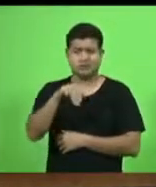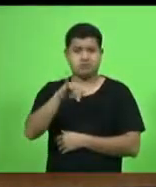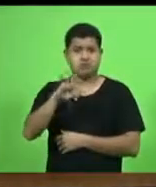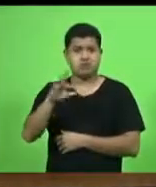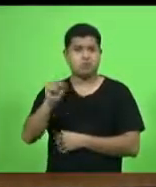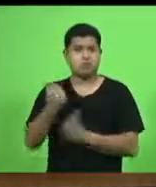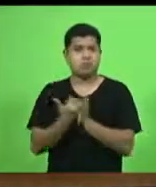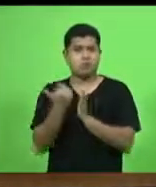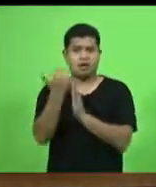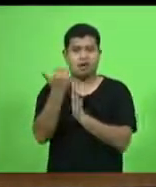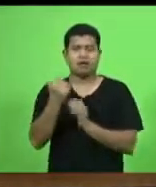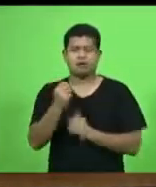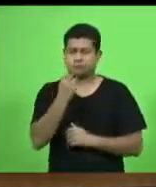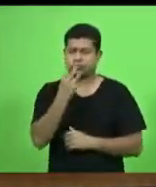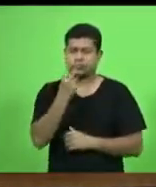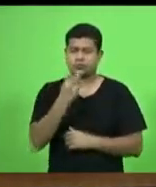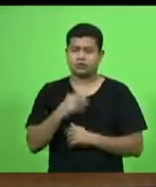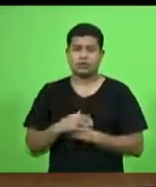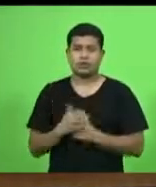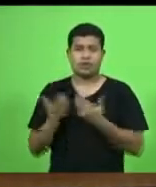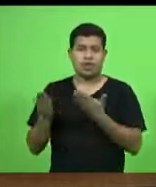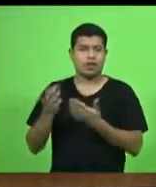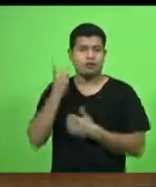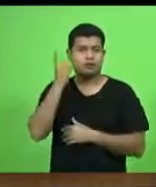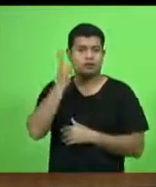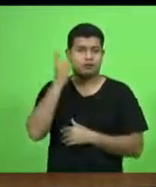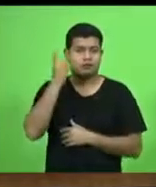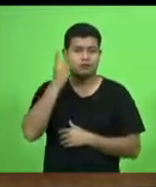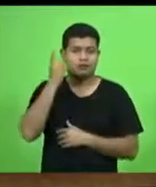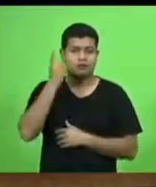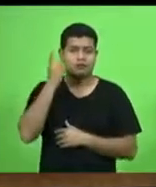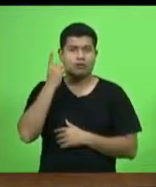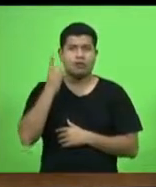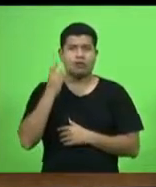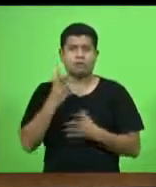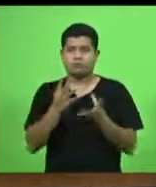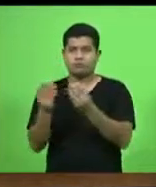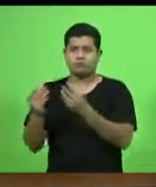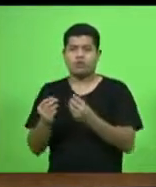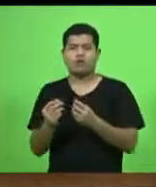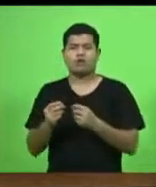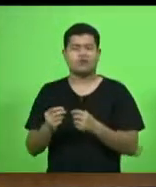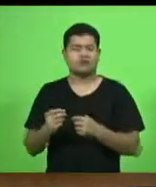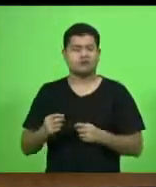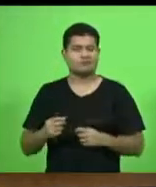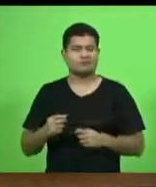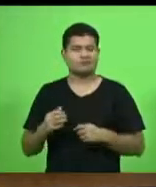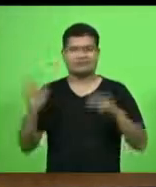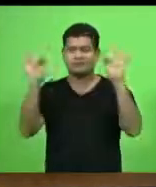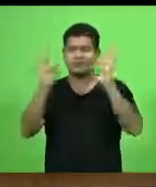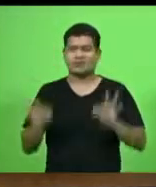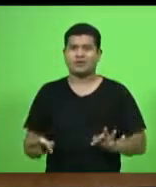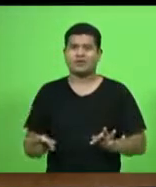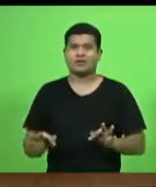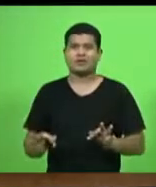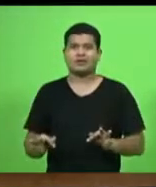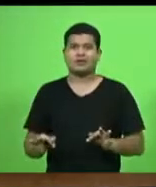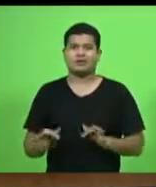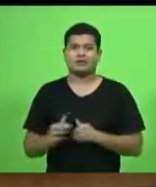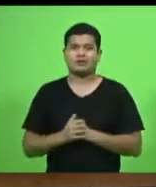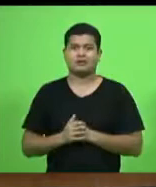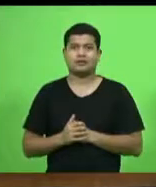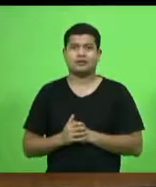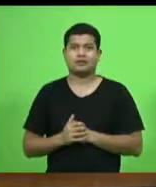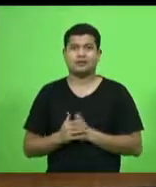o deputado comemorou ainda há pouco, deputado, como é que é, Cobuchini?